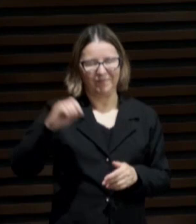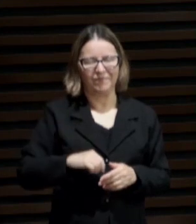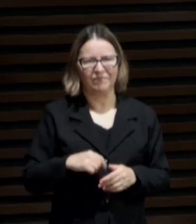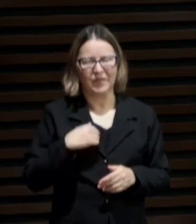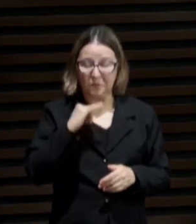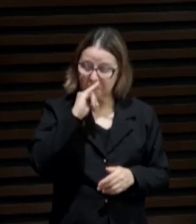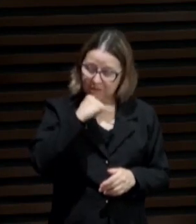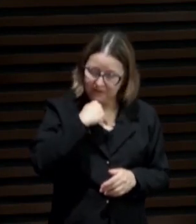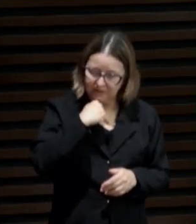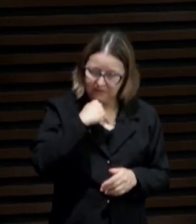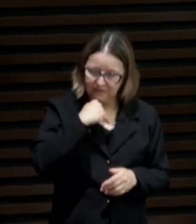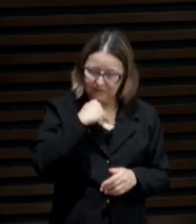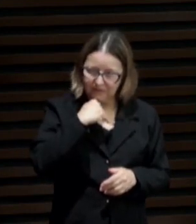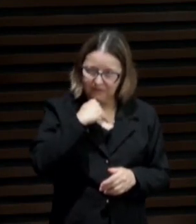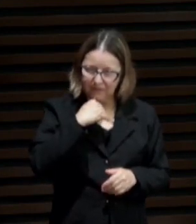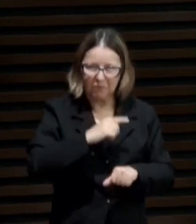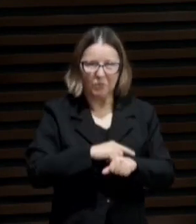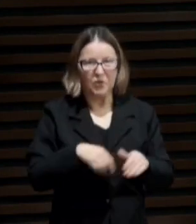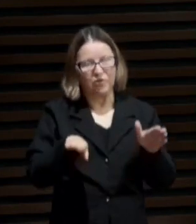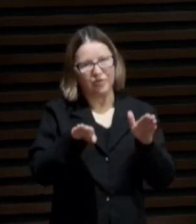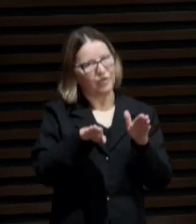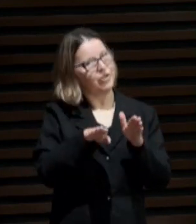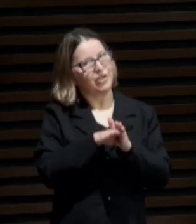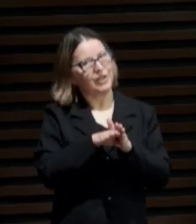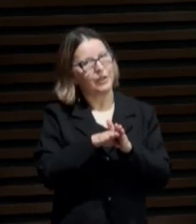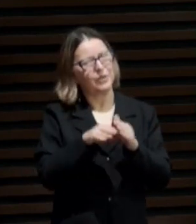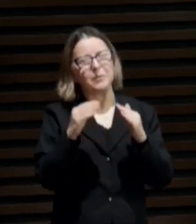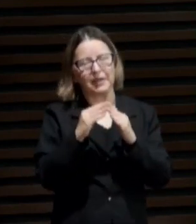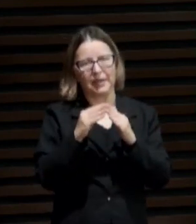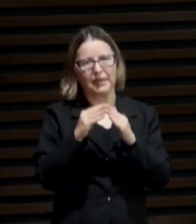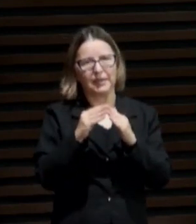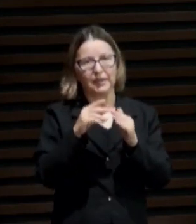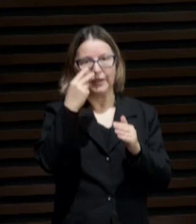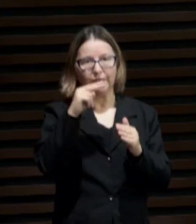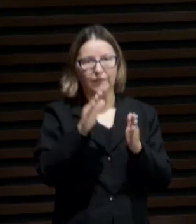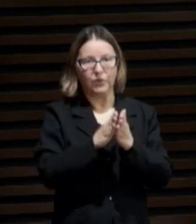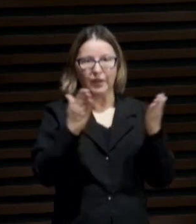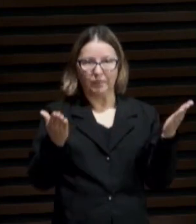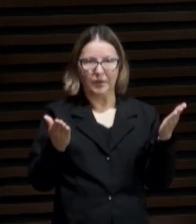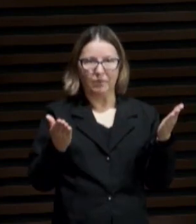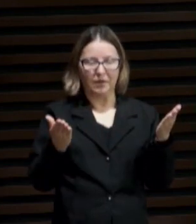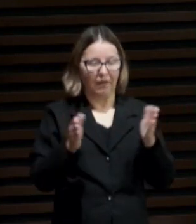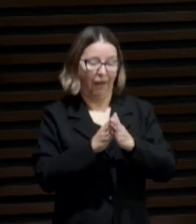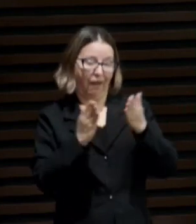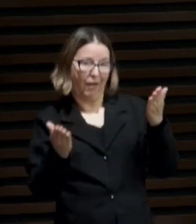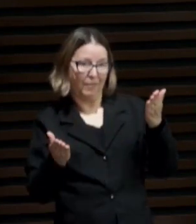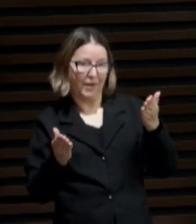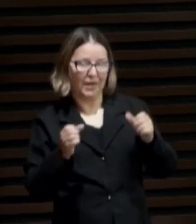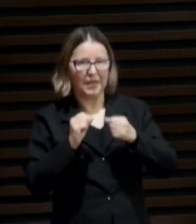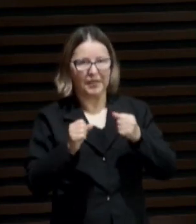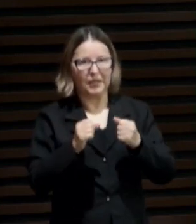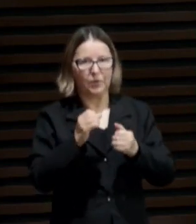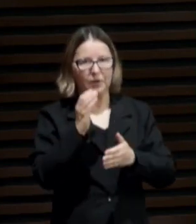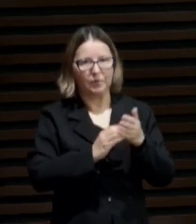decepcionado quando eu chego numa casa e vejo uma Bíblia aberta no Salmo 23 ou no Salmo 91. Uma